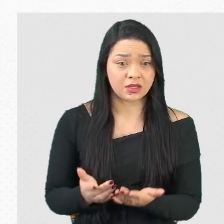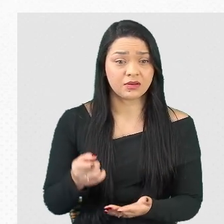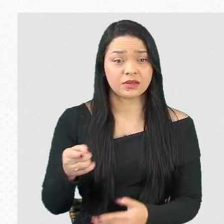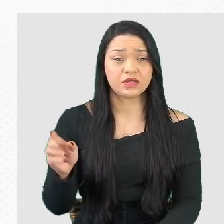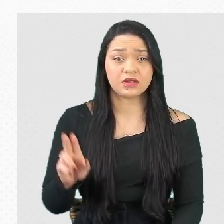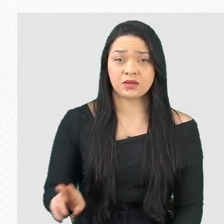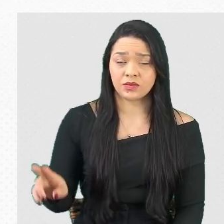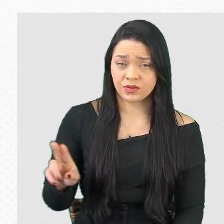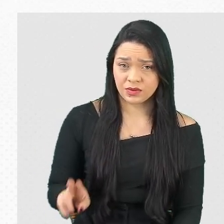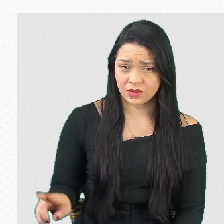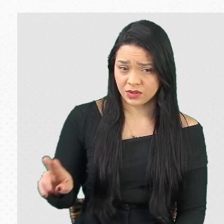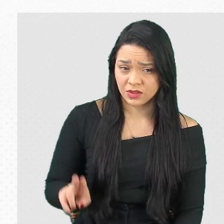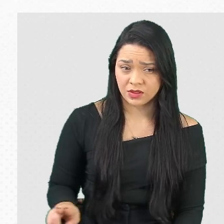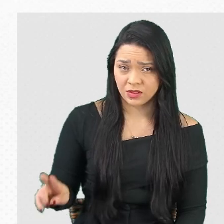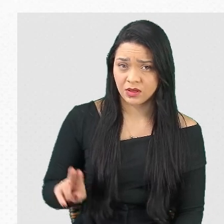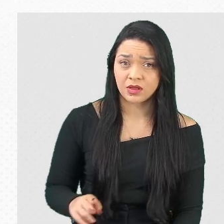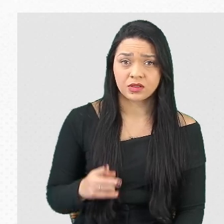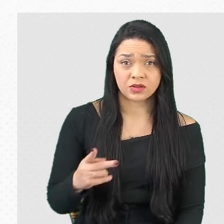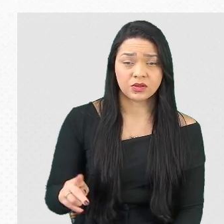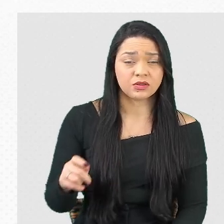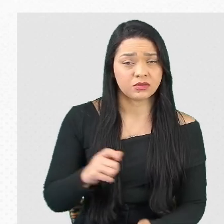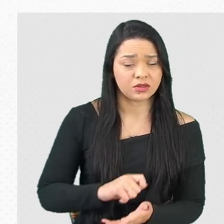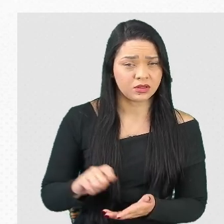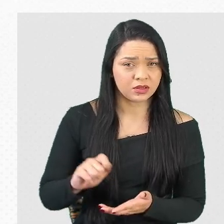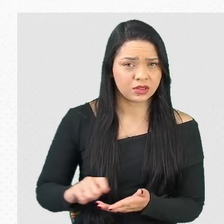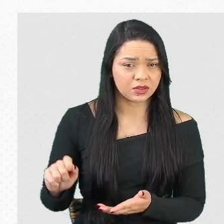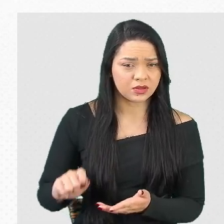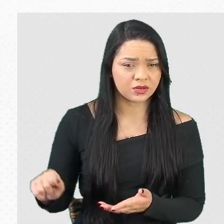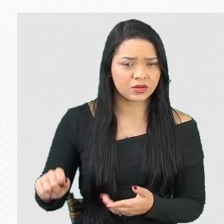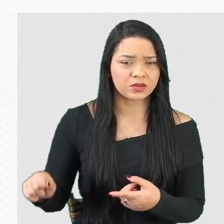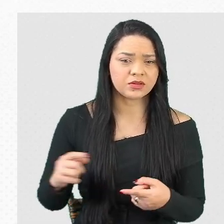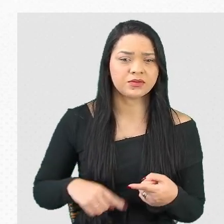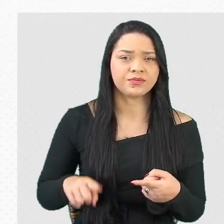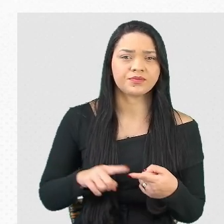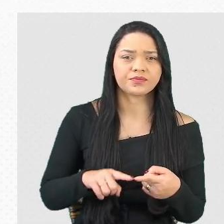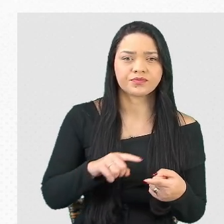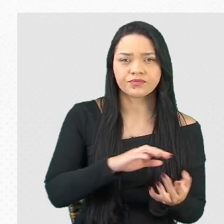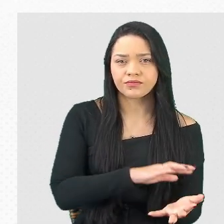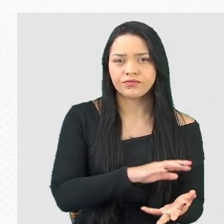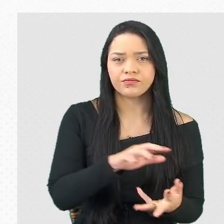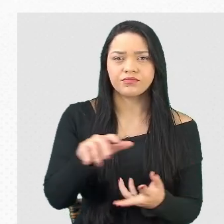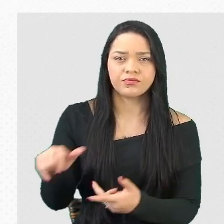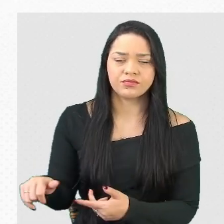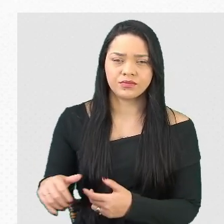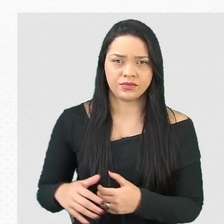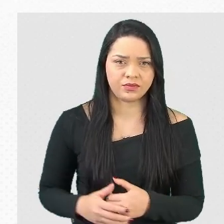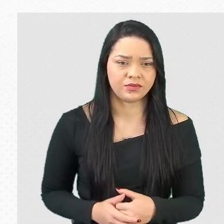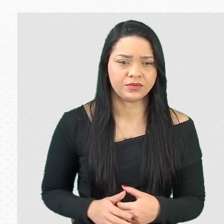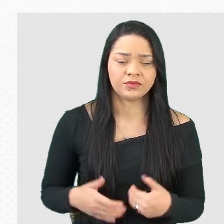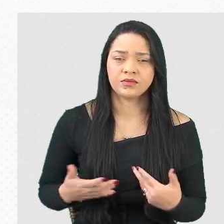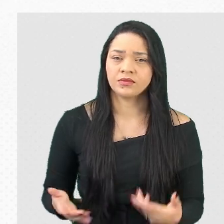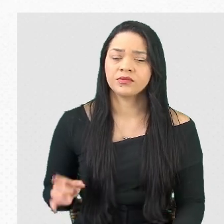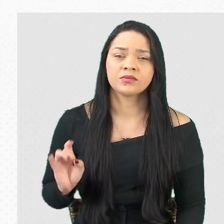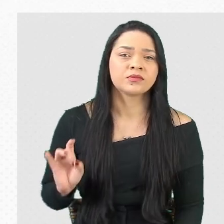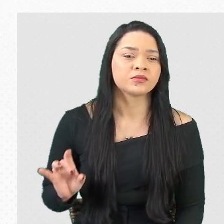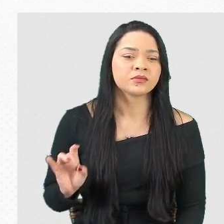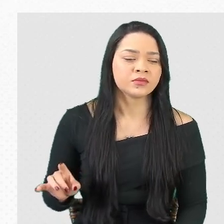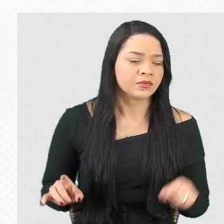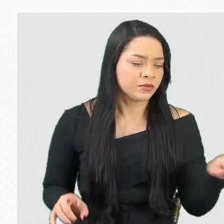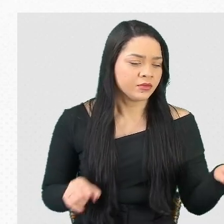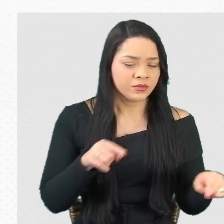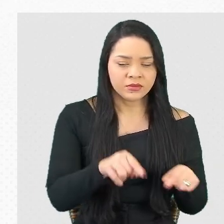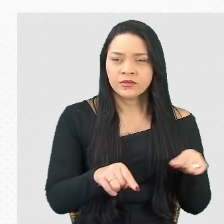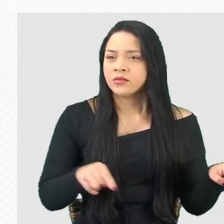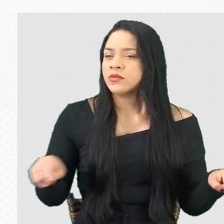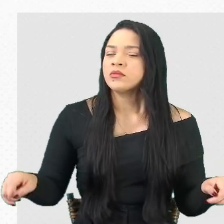utilizando para fazer as suas observações e anotações. O primeiro é a universalidade. Então, não servia somente para cá ou para cá,